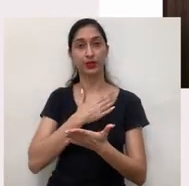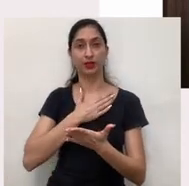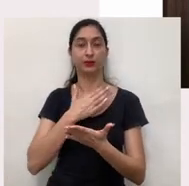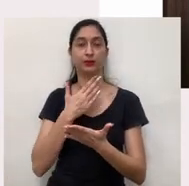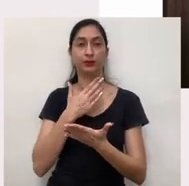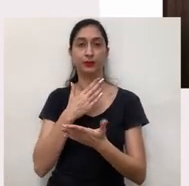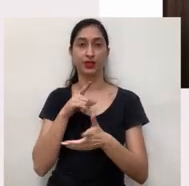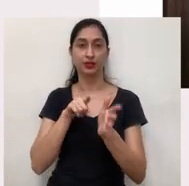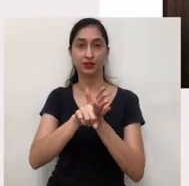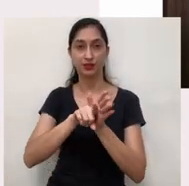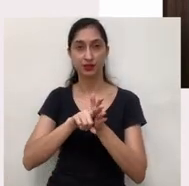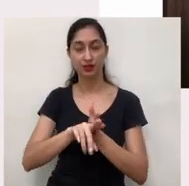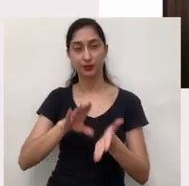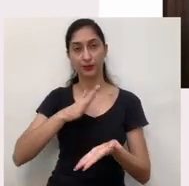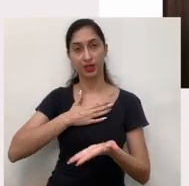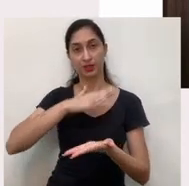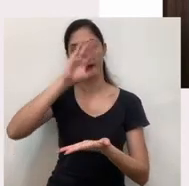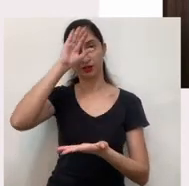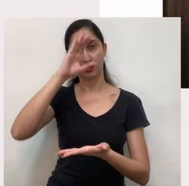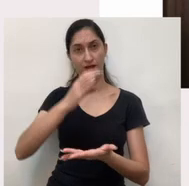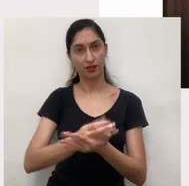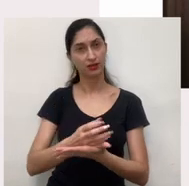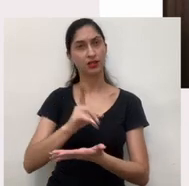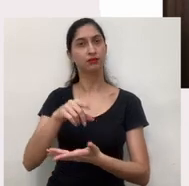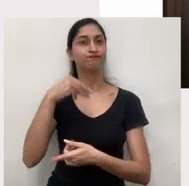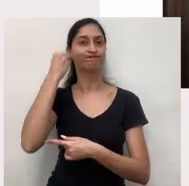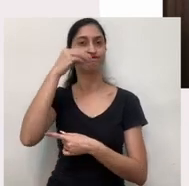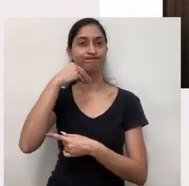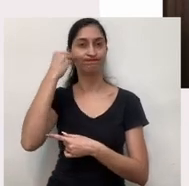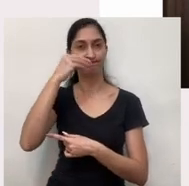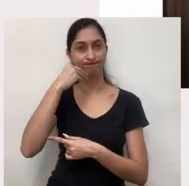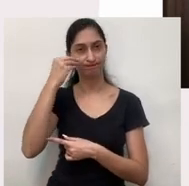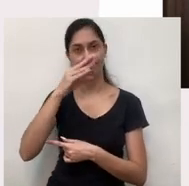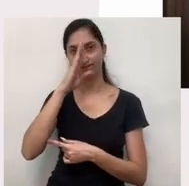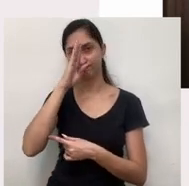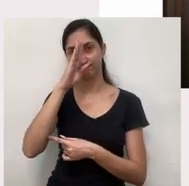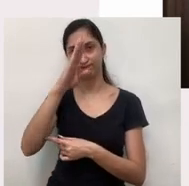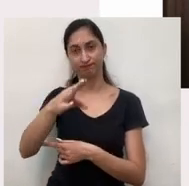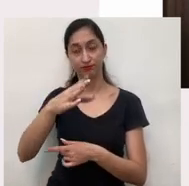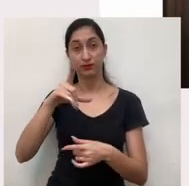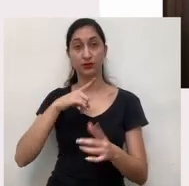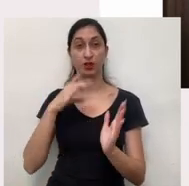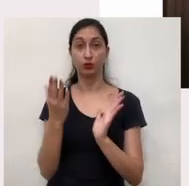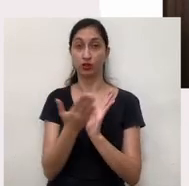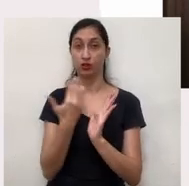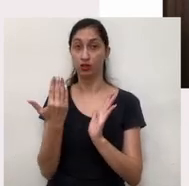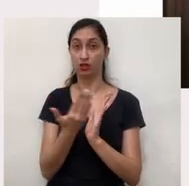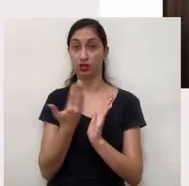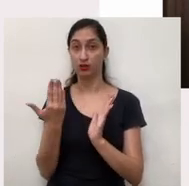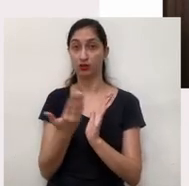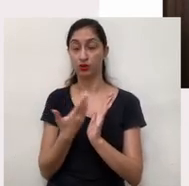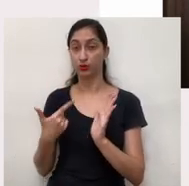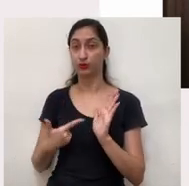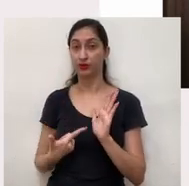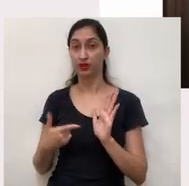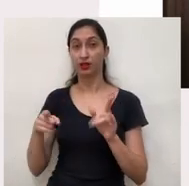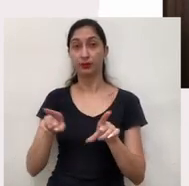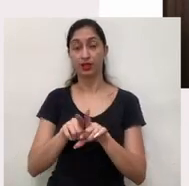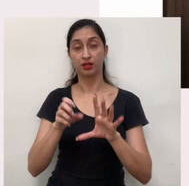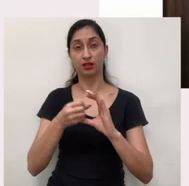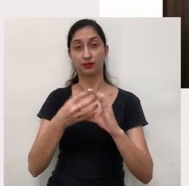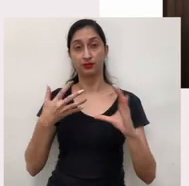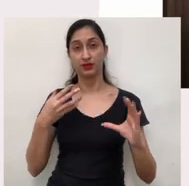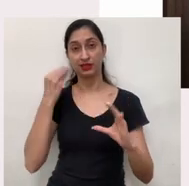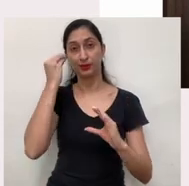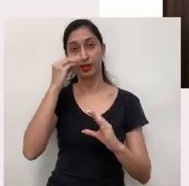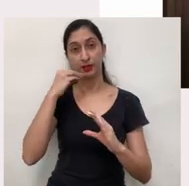uma tese absolutamente experimental, num livro que também tem seu caráter experimental,